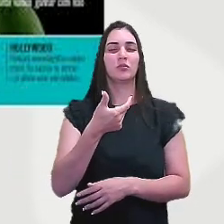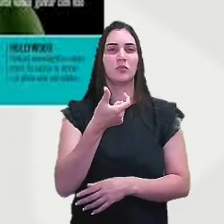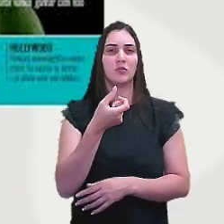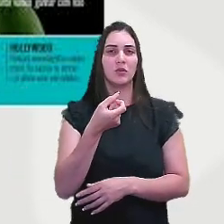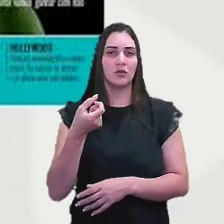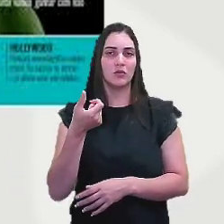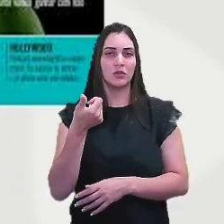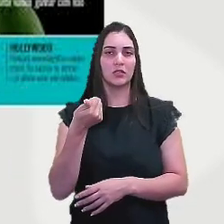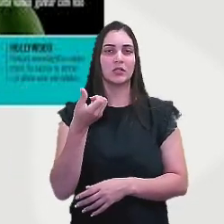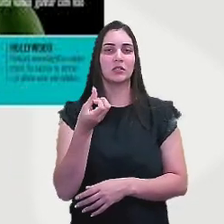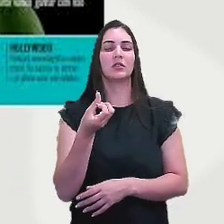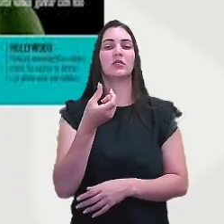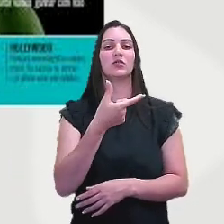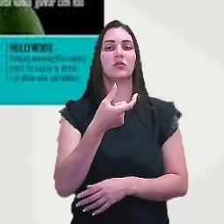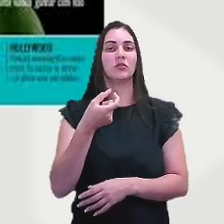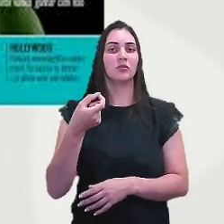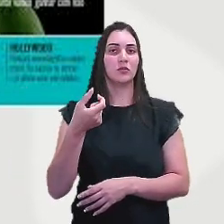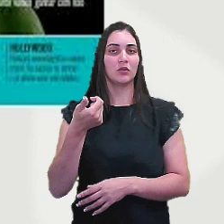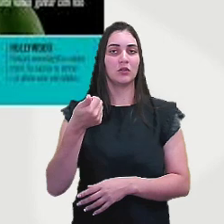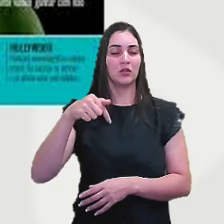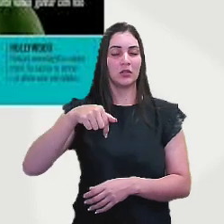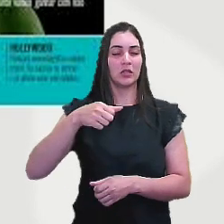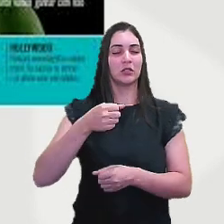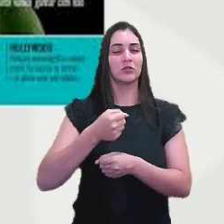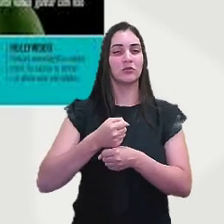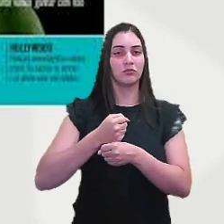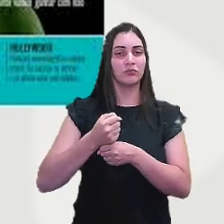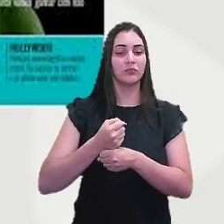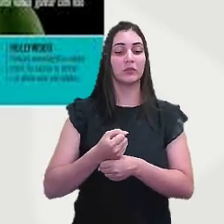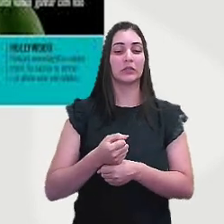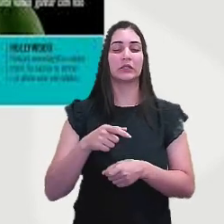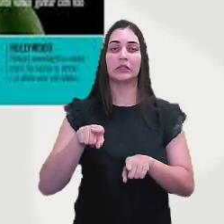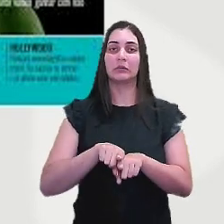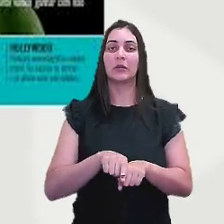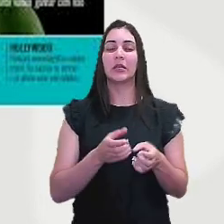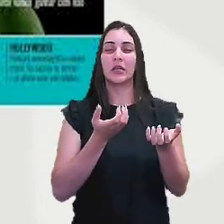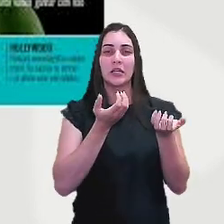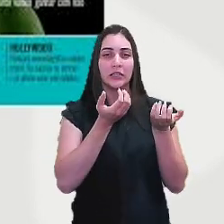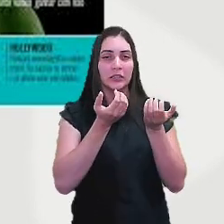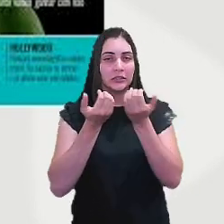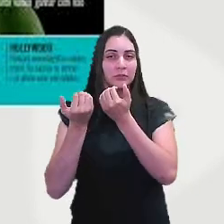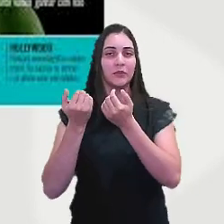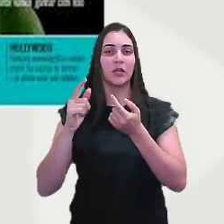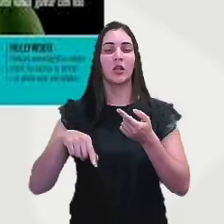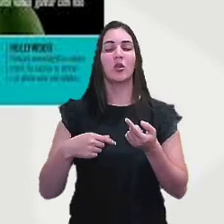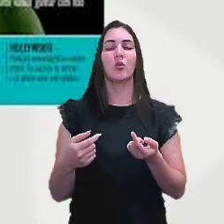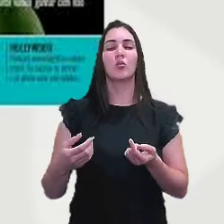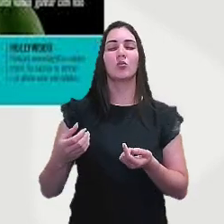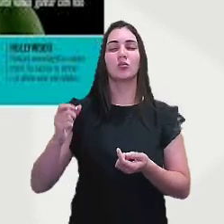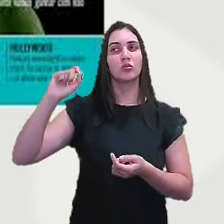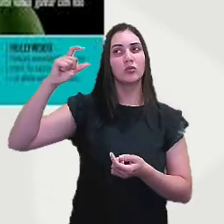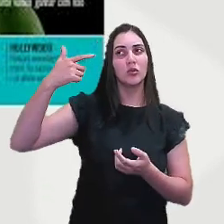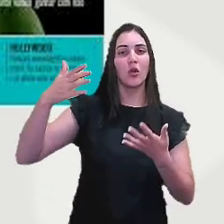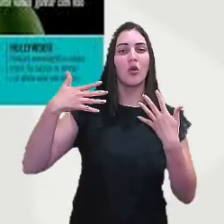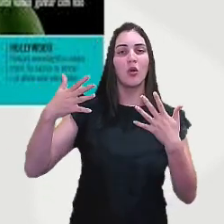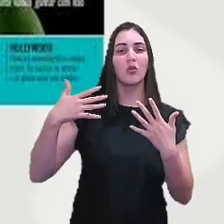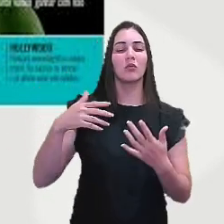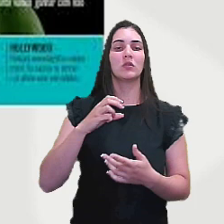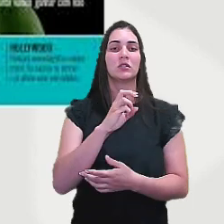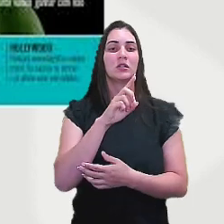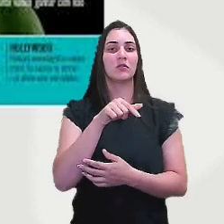bem claro aí o recorte. Milho, no verão e no inverno, no verão, 5,3 milhões de